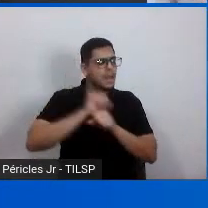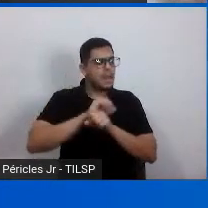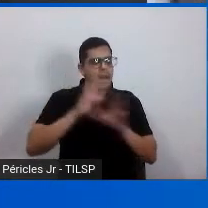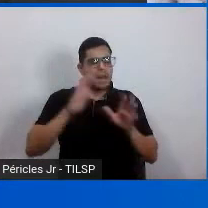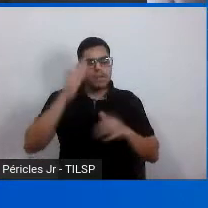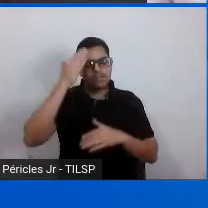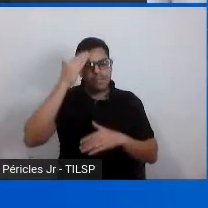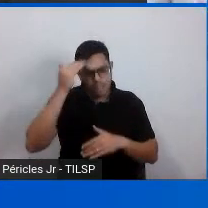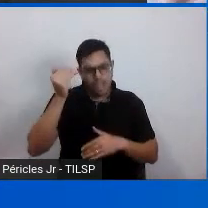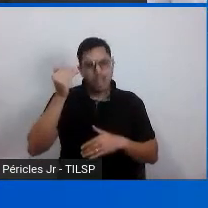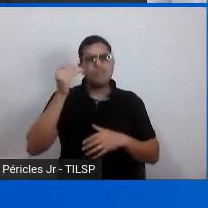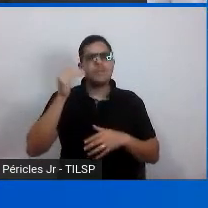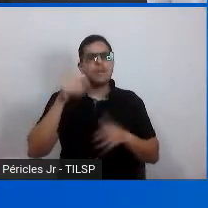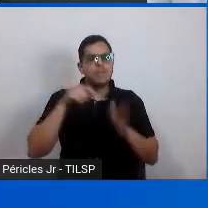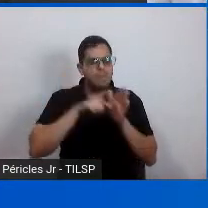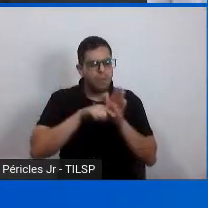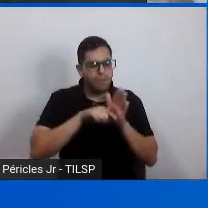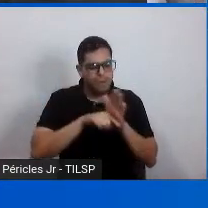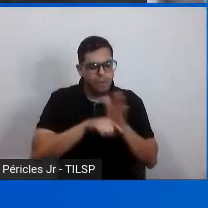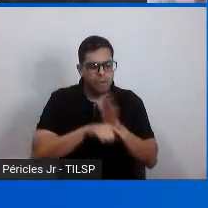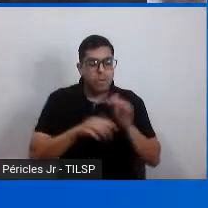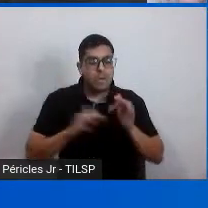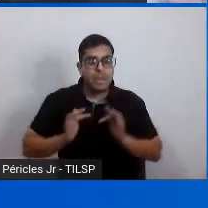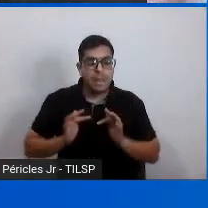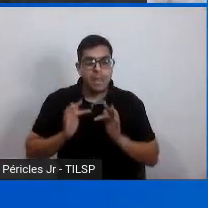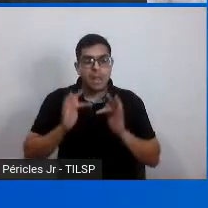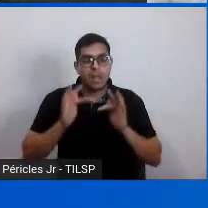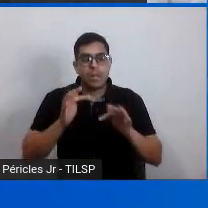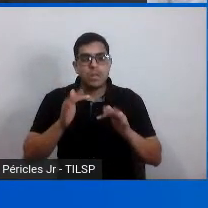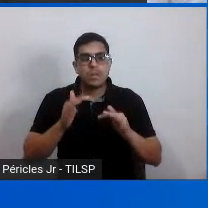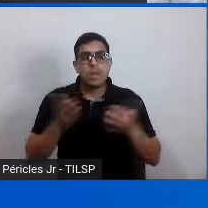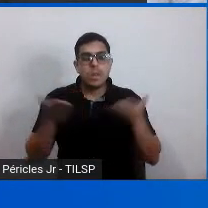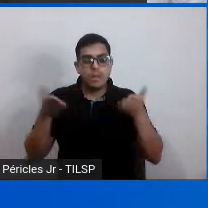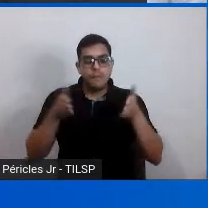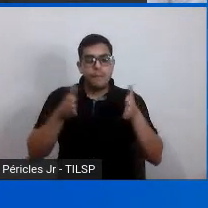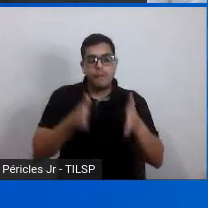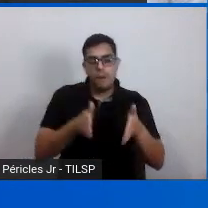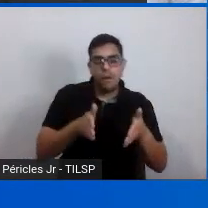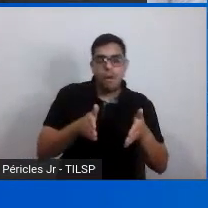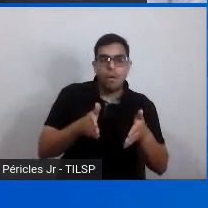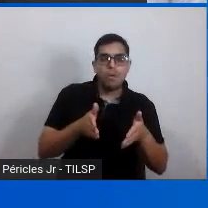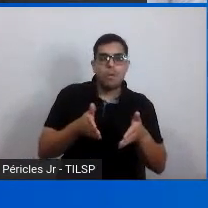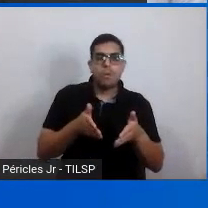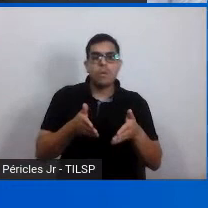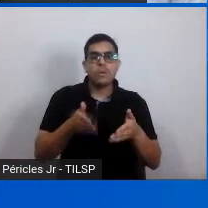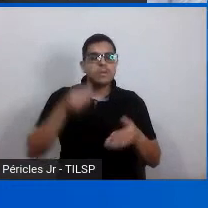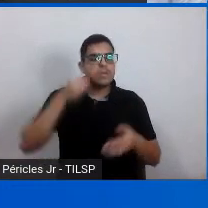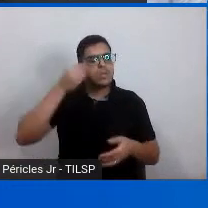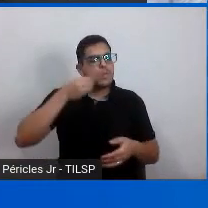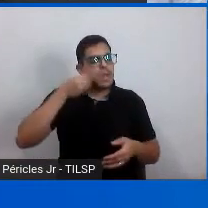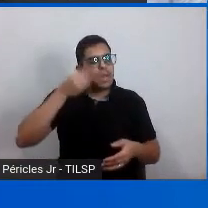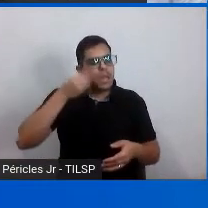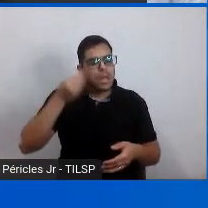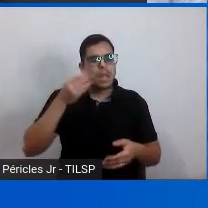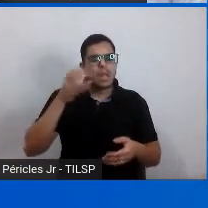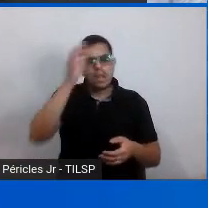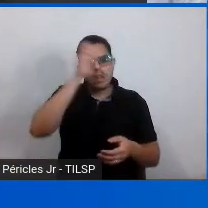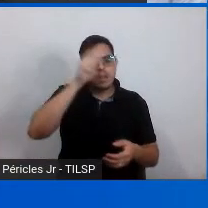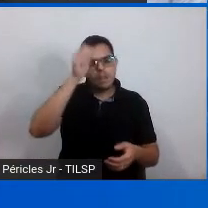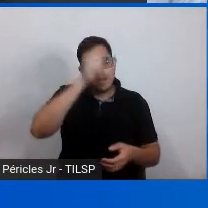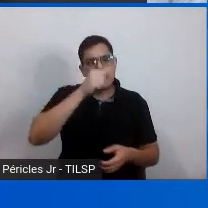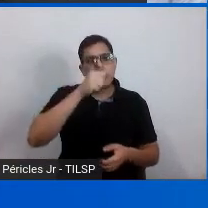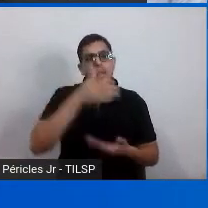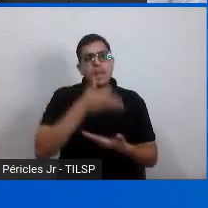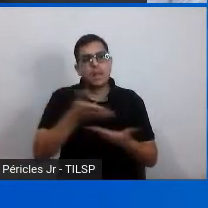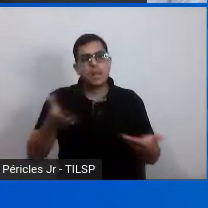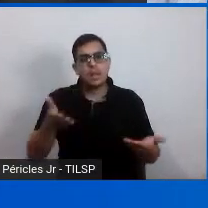o meu projeto emprega para que esse aluno possa focar exclusivamente nas experiências de aprendizagem que se oportuniza